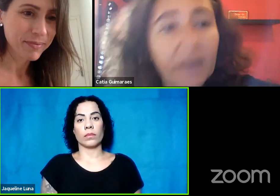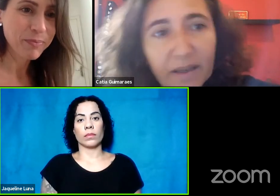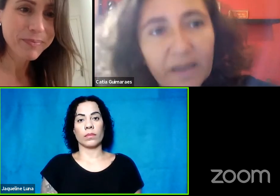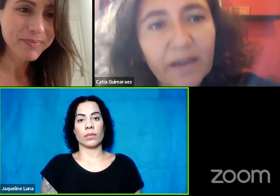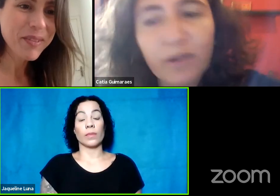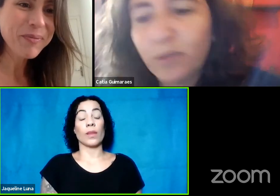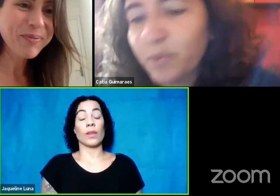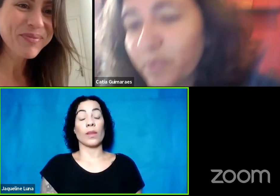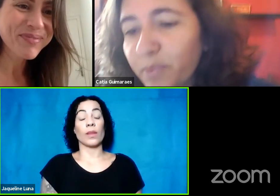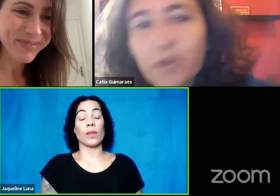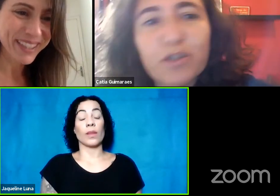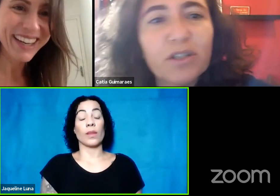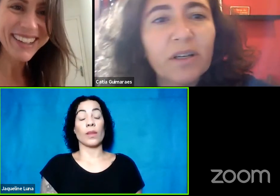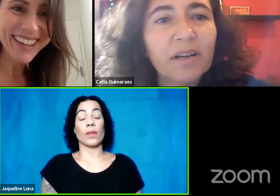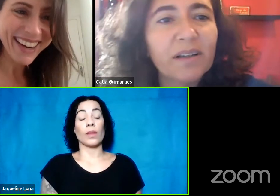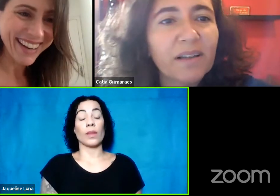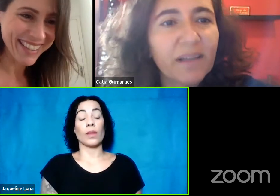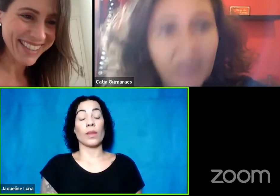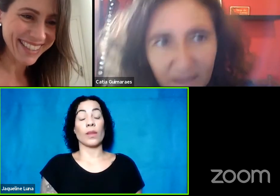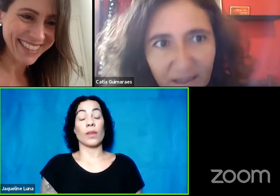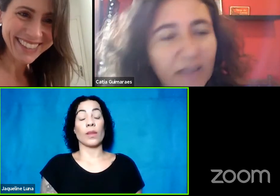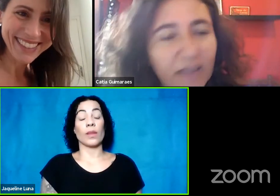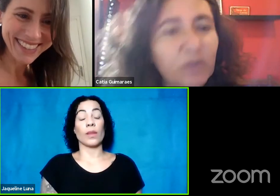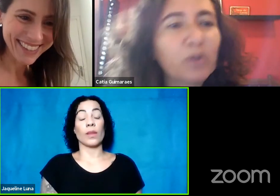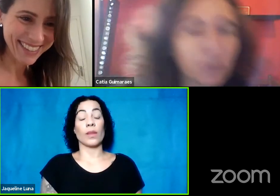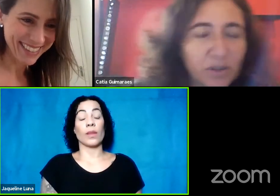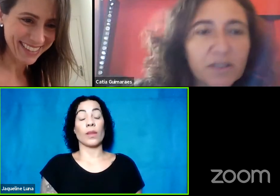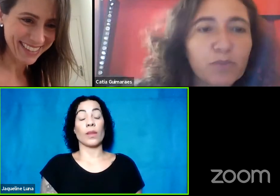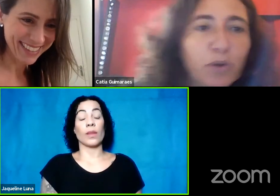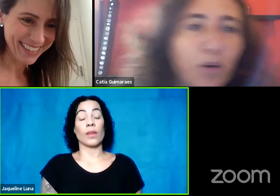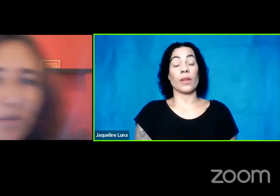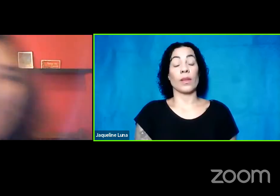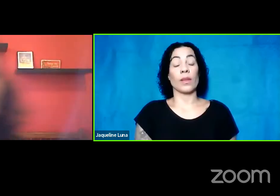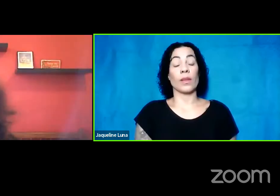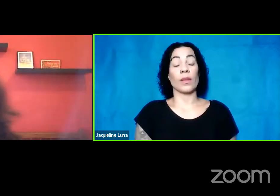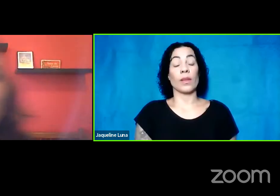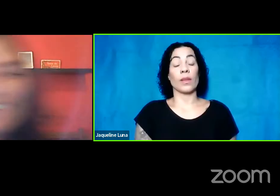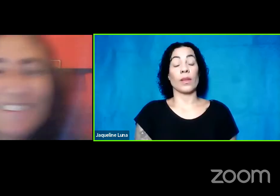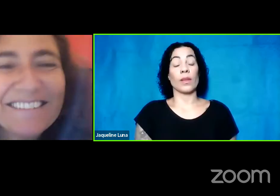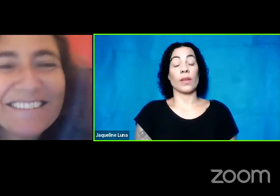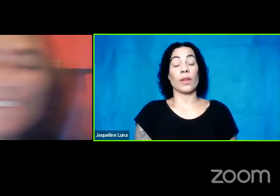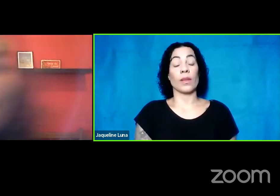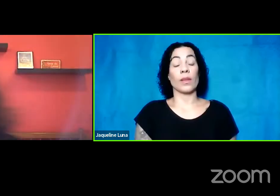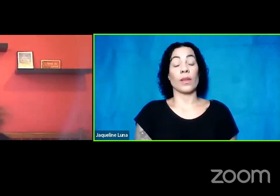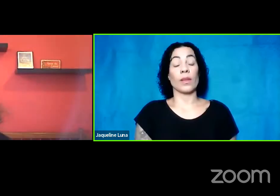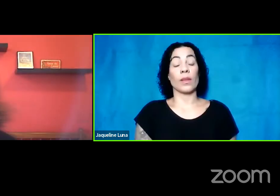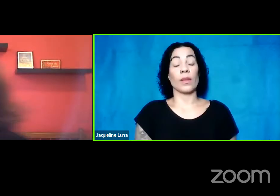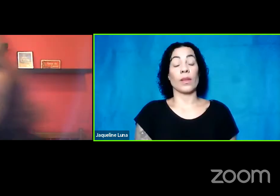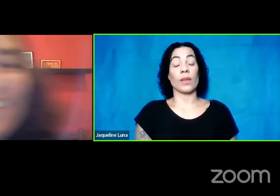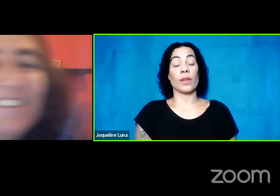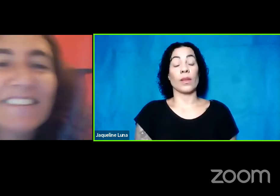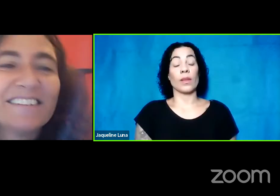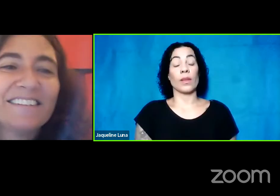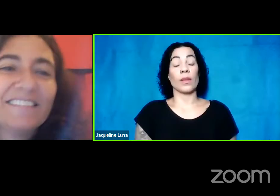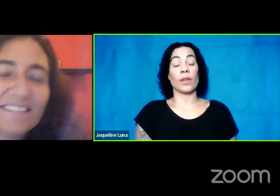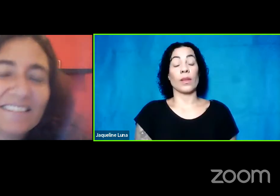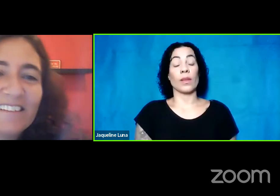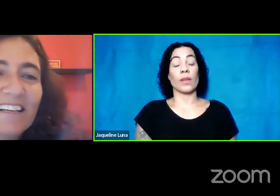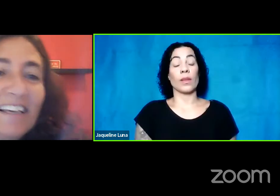Oi, Raquel. Bom dia. Obrigada, Kátia. A todos e todas. Vocês me ouvem? Sim. Tudo